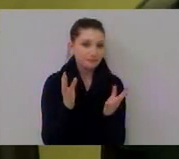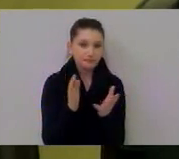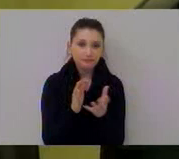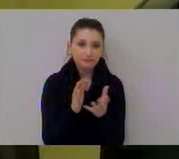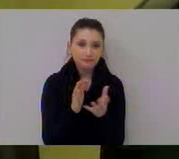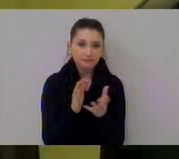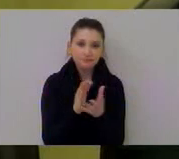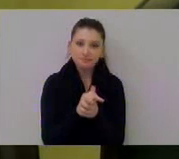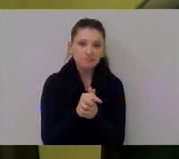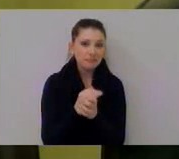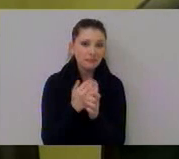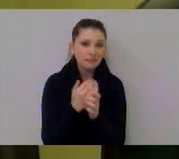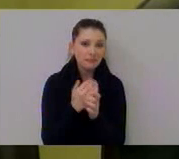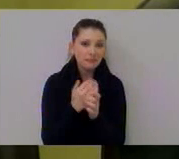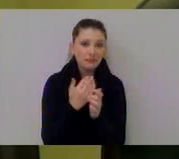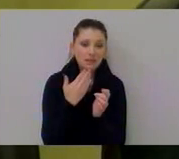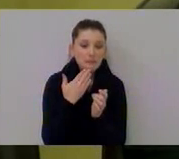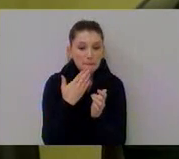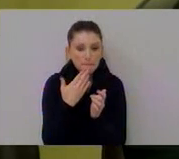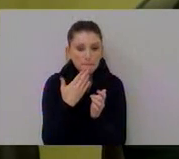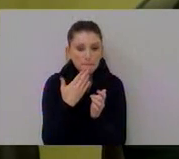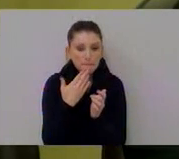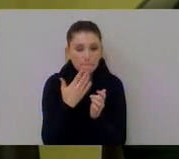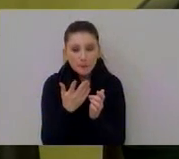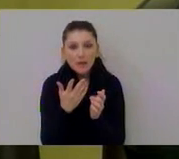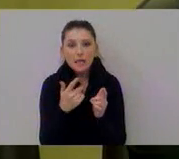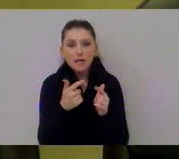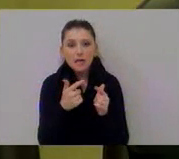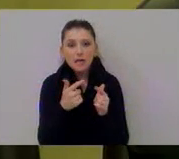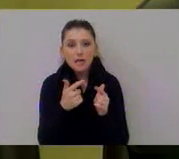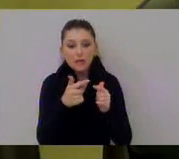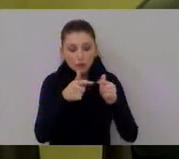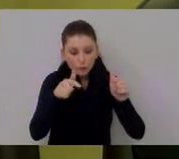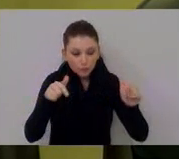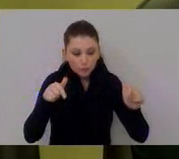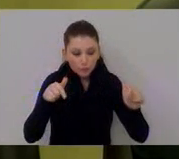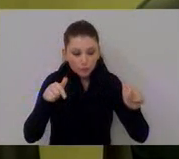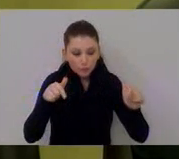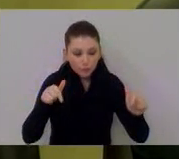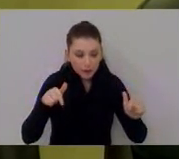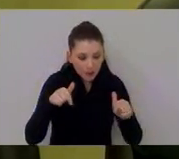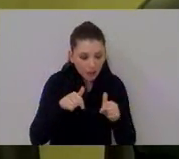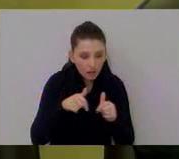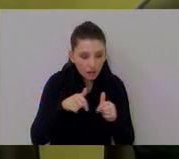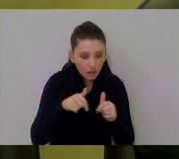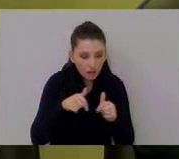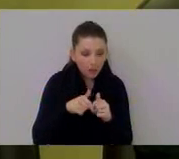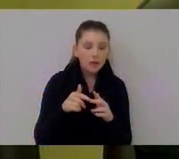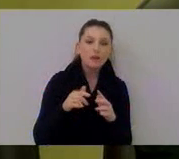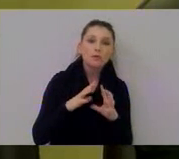só que o terreno continua nessa situação.